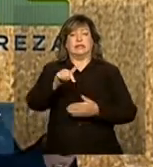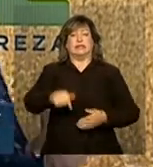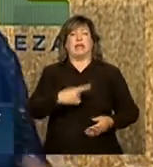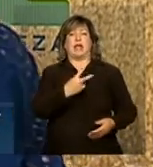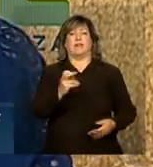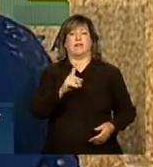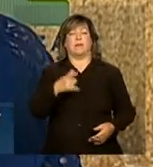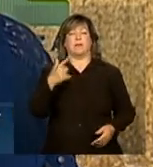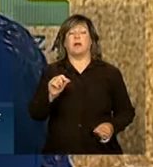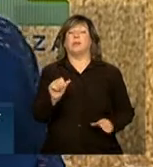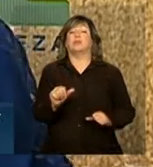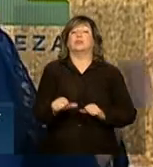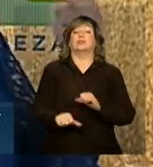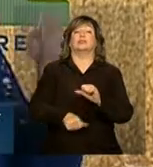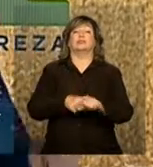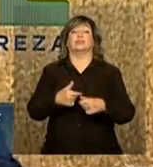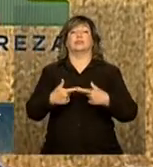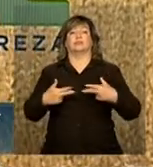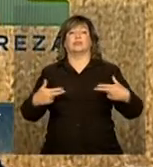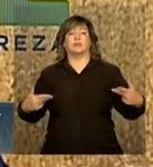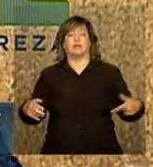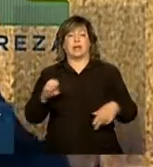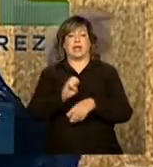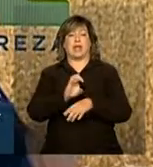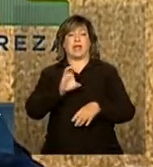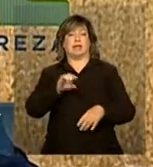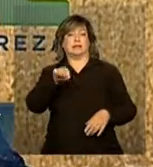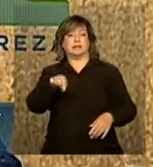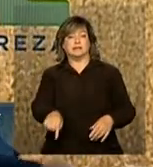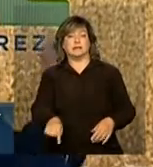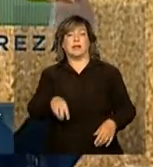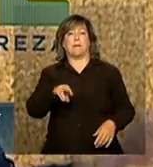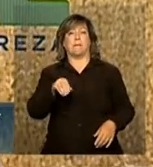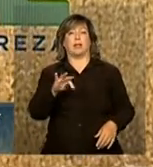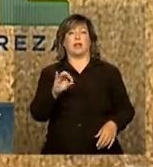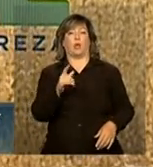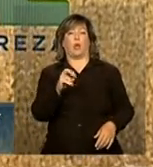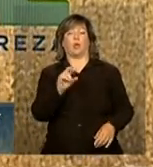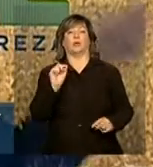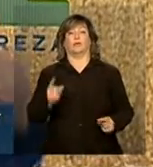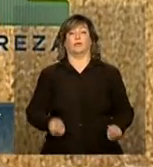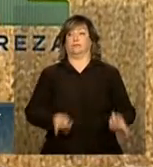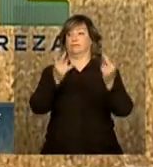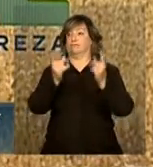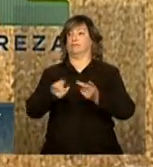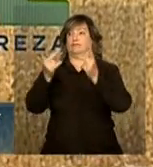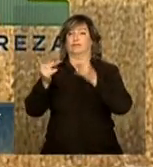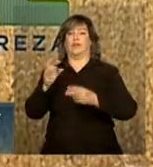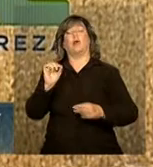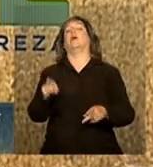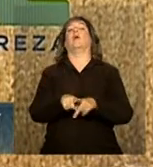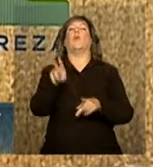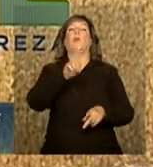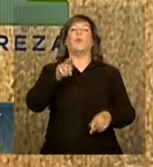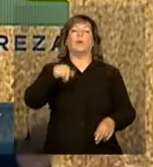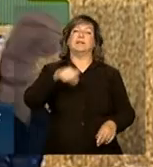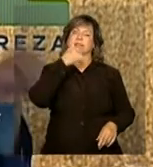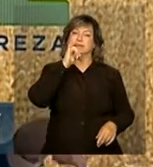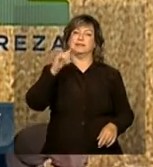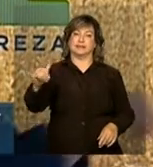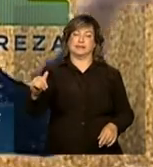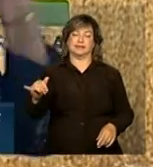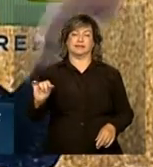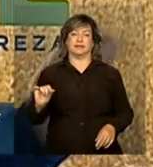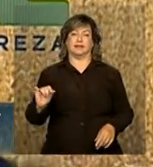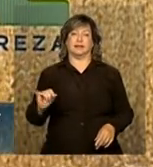para transformar o estado do Mato Grosso em exportador e consumidor de energia.